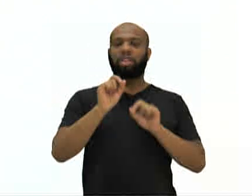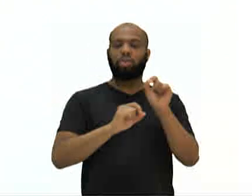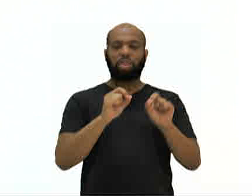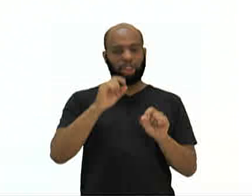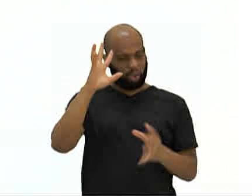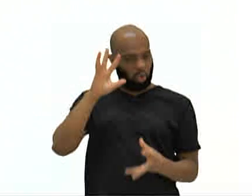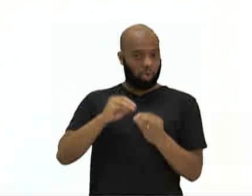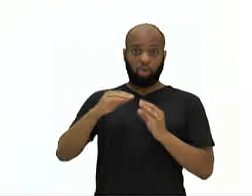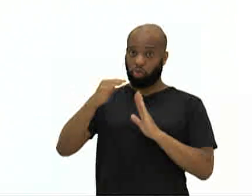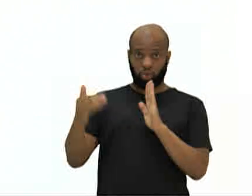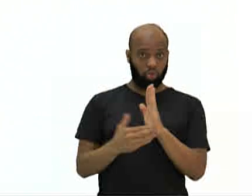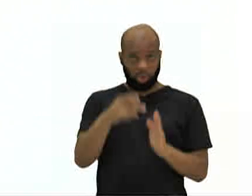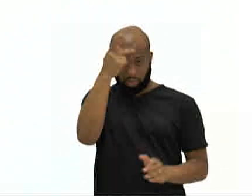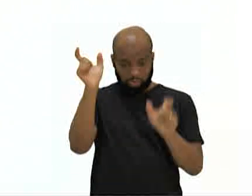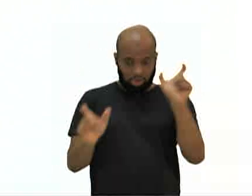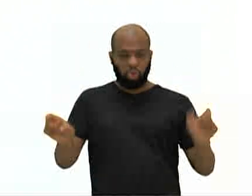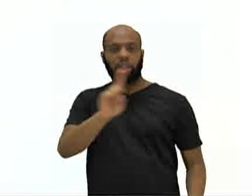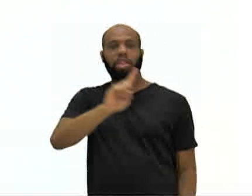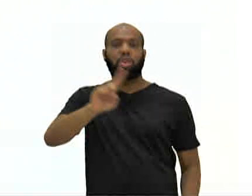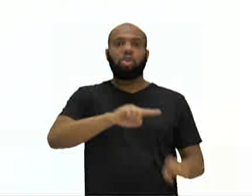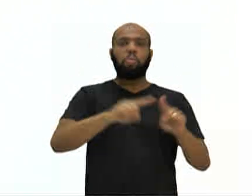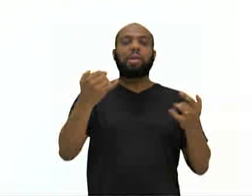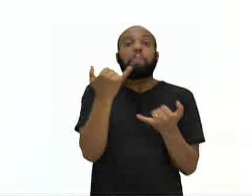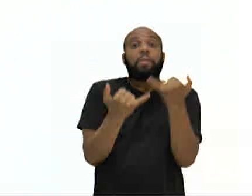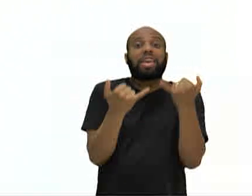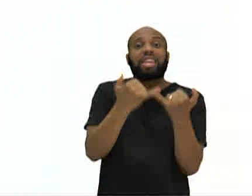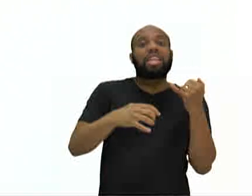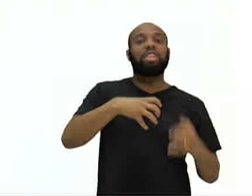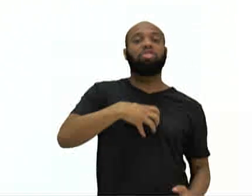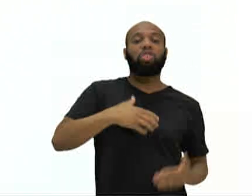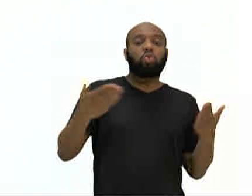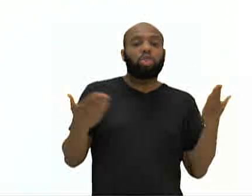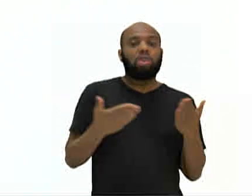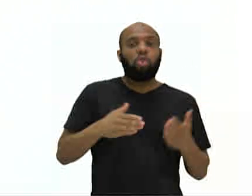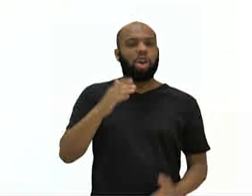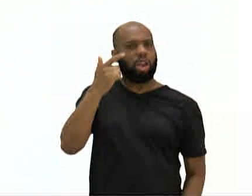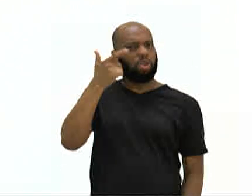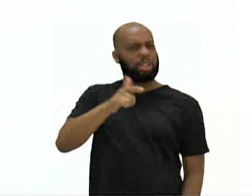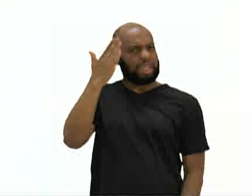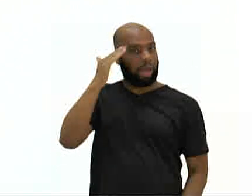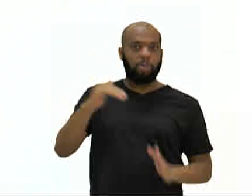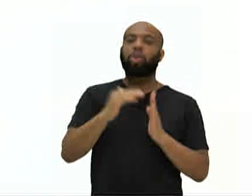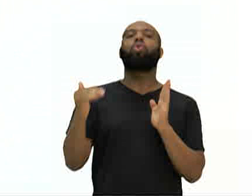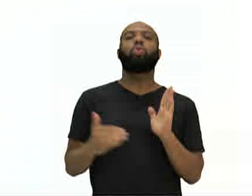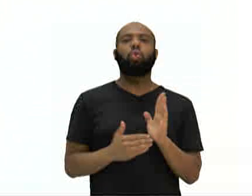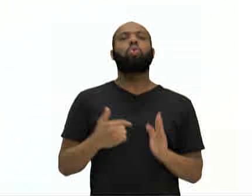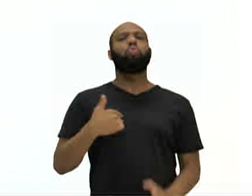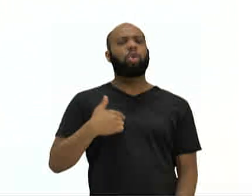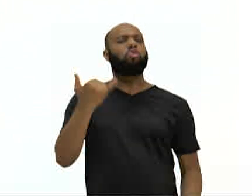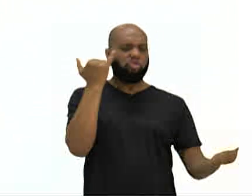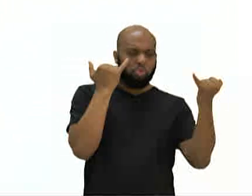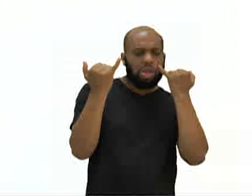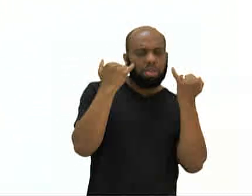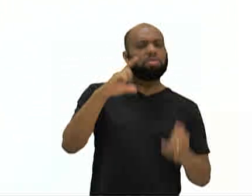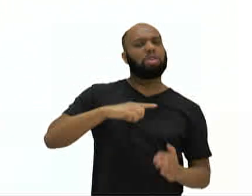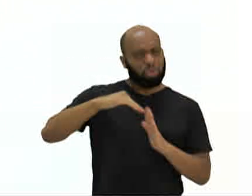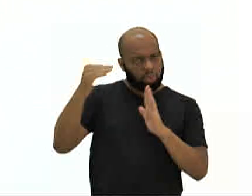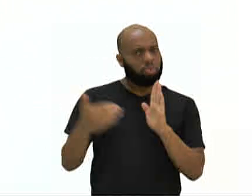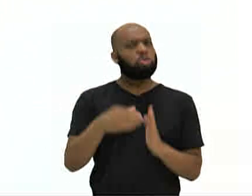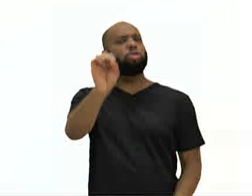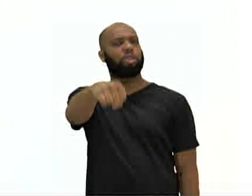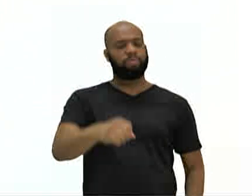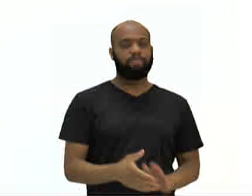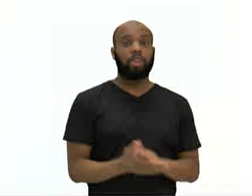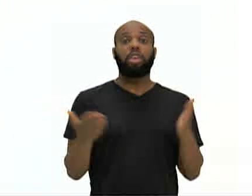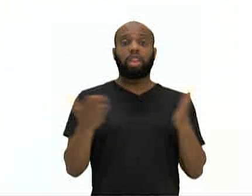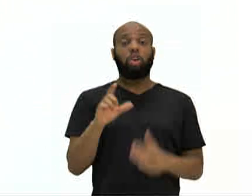incompreensíveis para o indivíduo, dão-lhe a ilusão de estar atualizado e de estar perfeitamente bem informado.